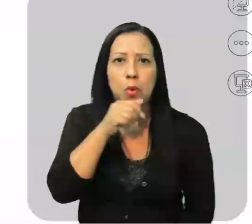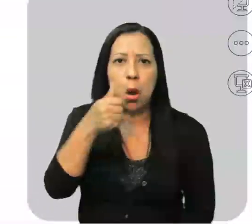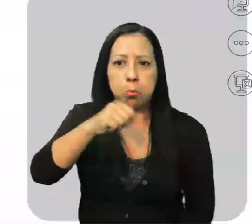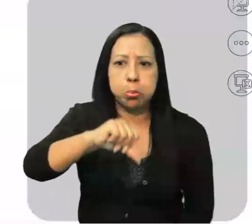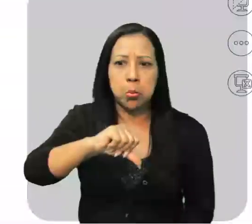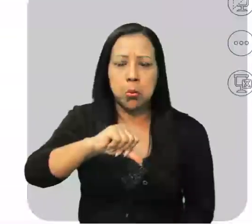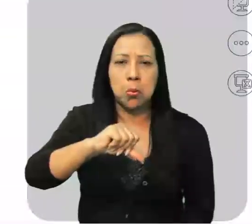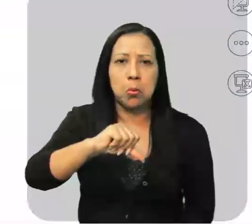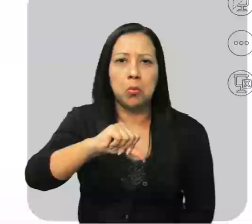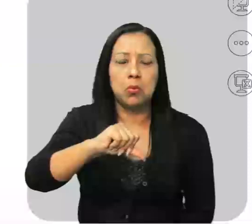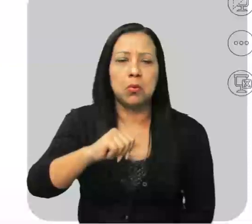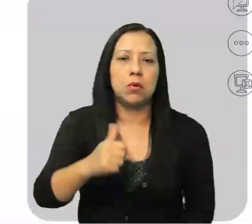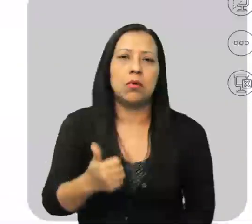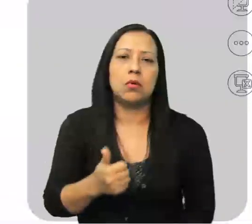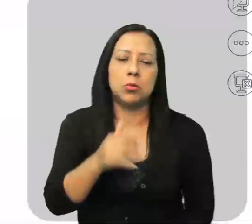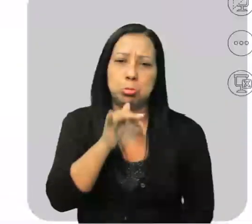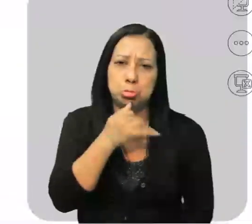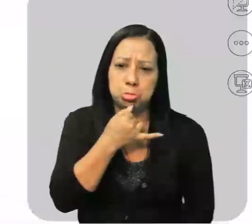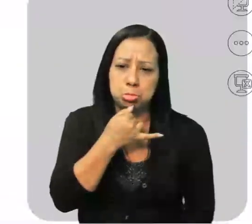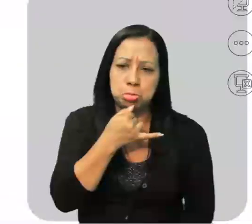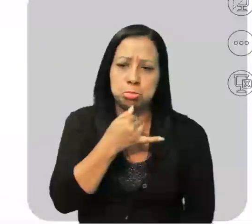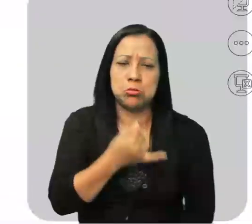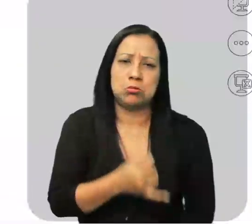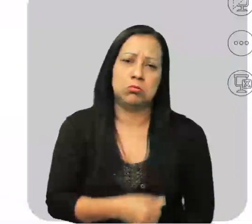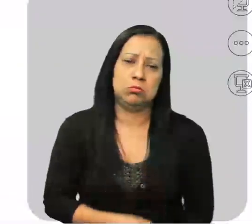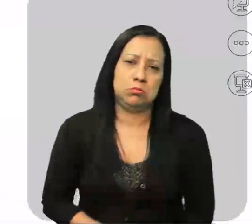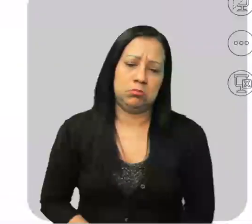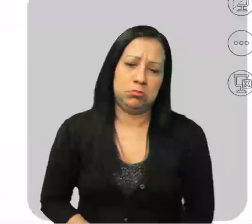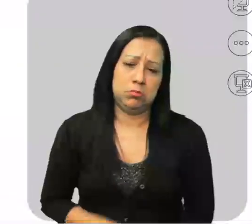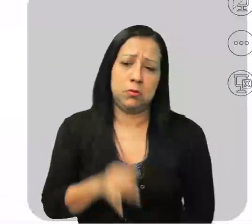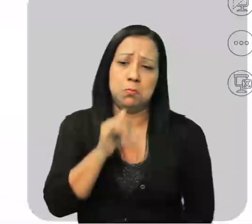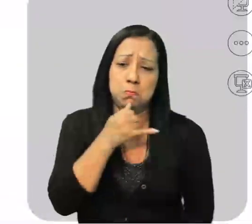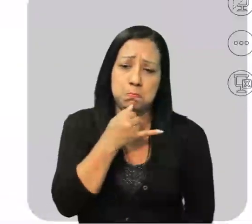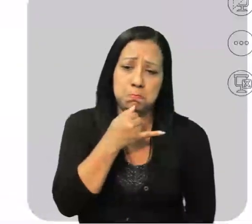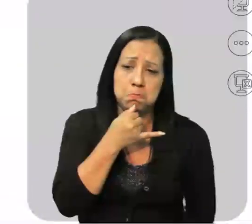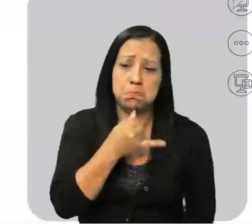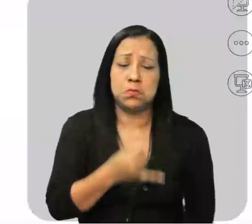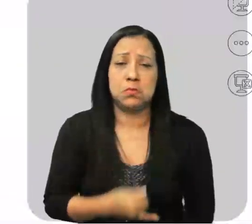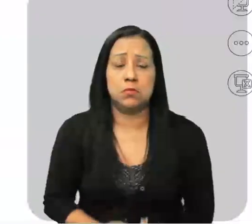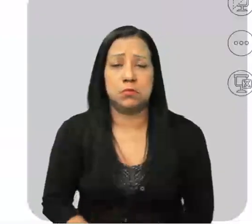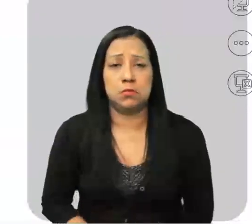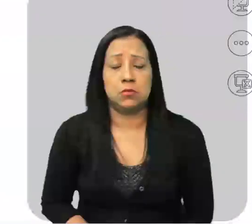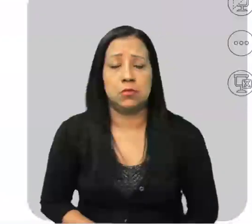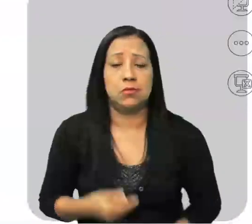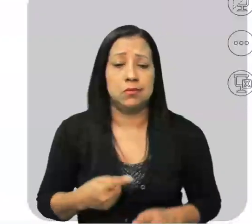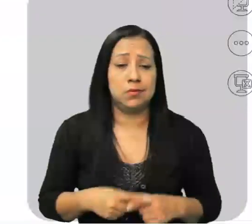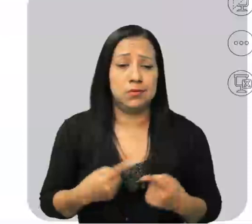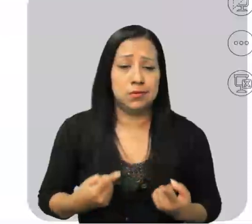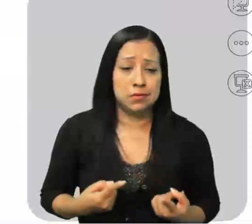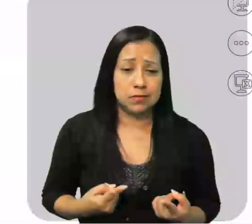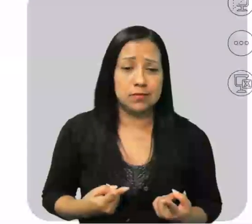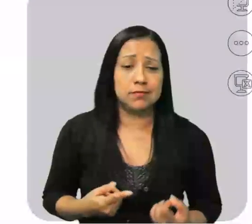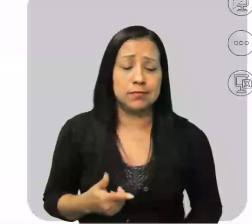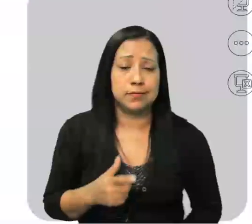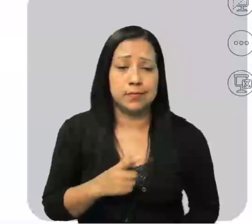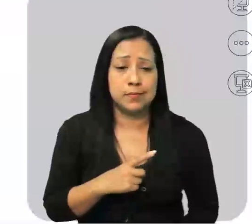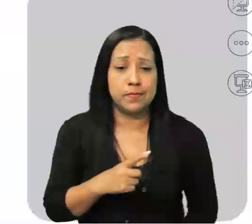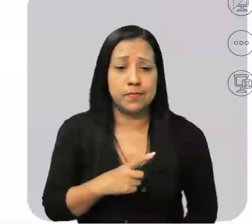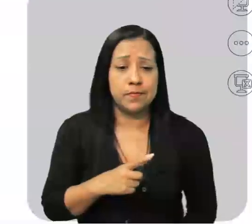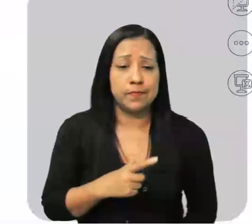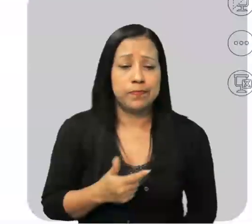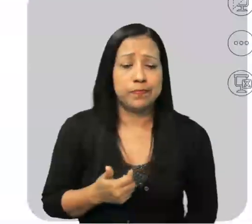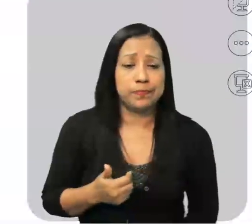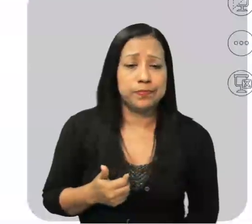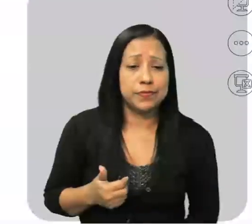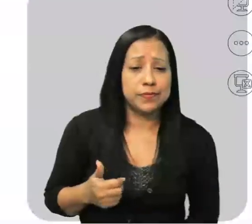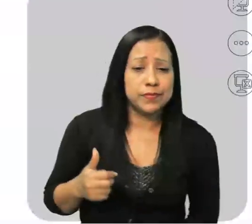97, Porto Velho, Rondônia. Professor, Porto Velho está nessa lista? Infelizmente. Infelizmente, Porto